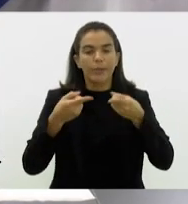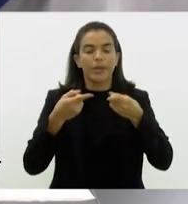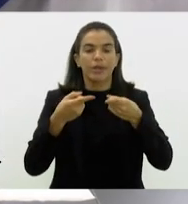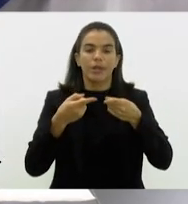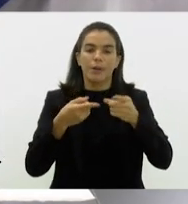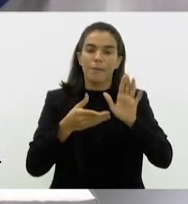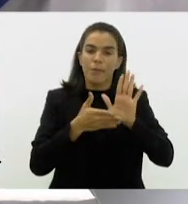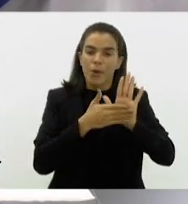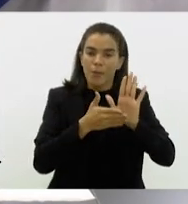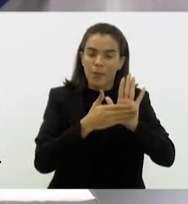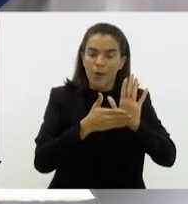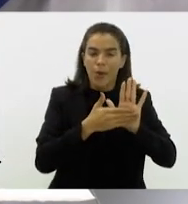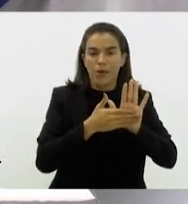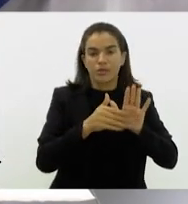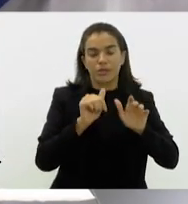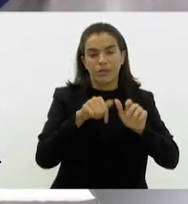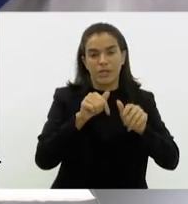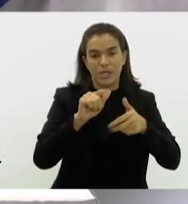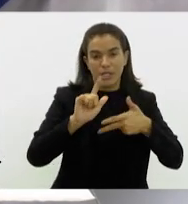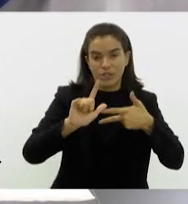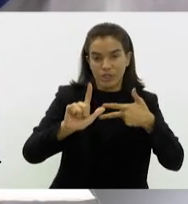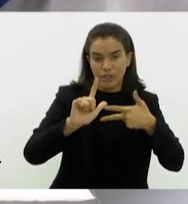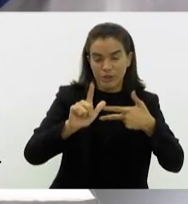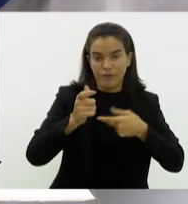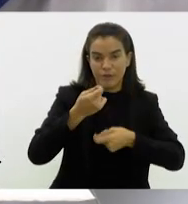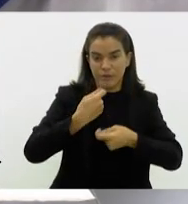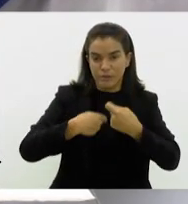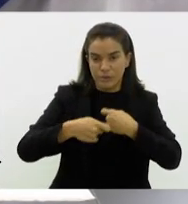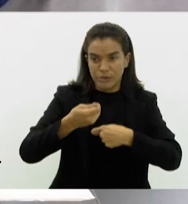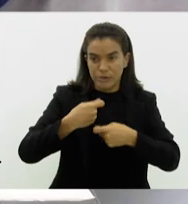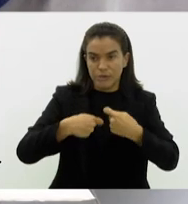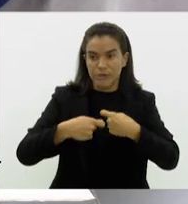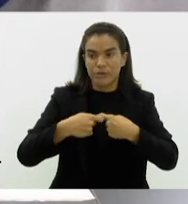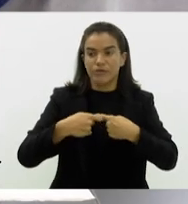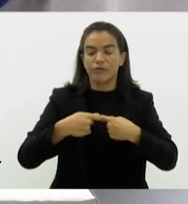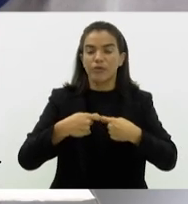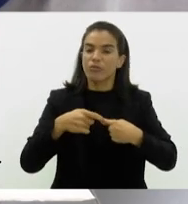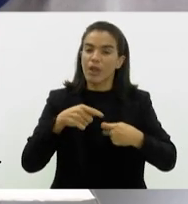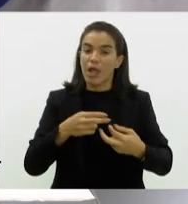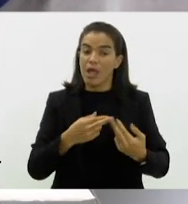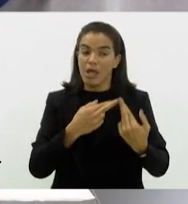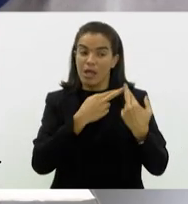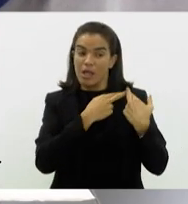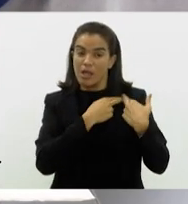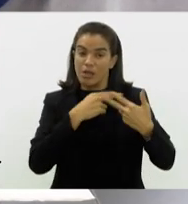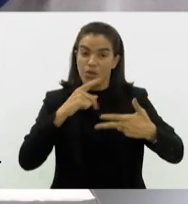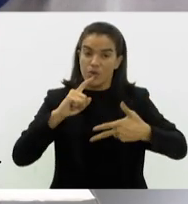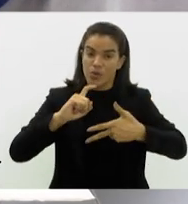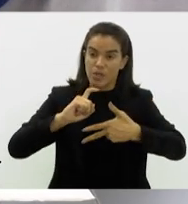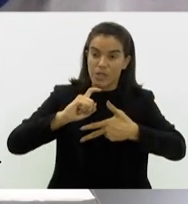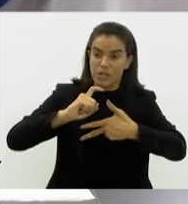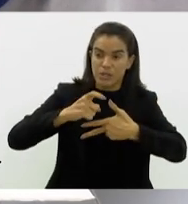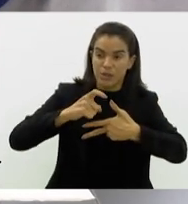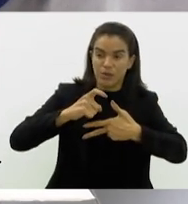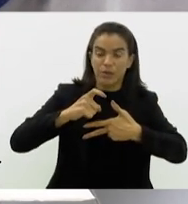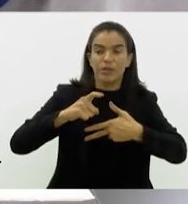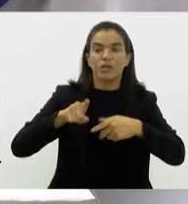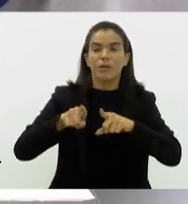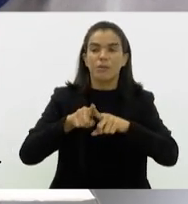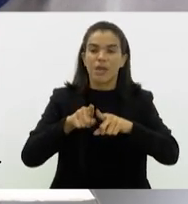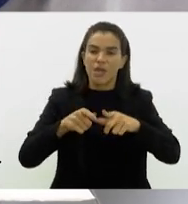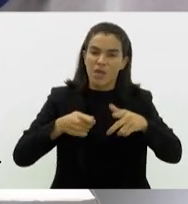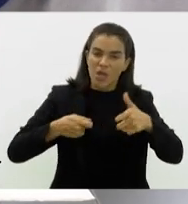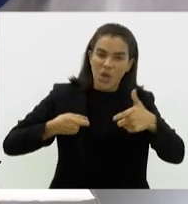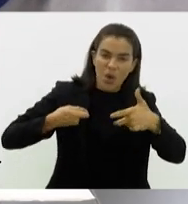proposições legislativas e praticar atos administrativos que são de competência do Poder Executivo e ou obrigar